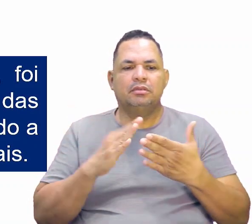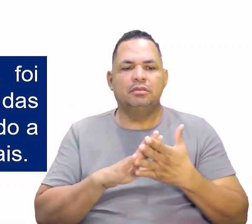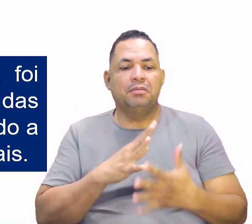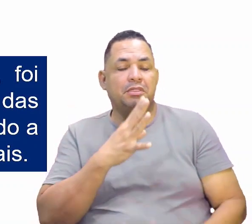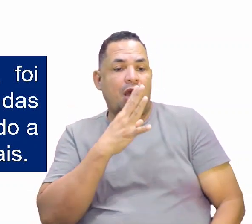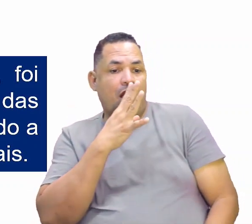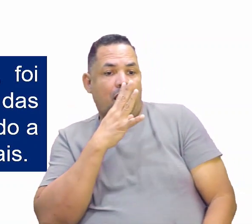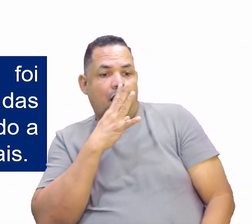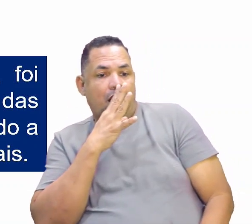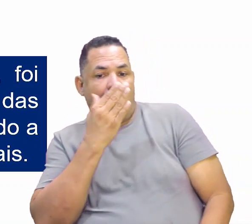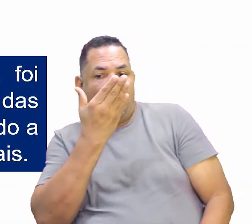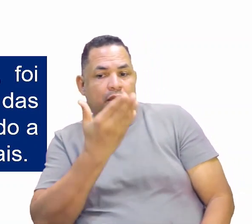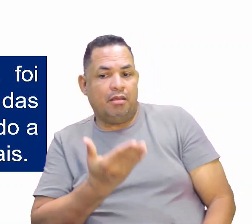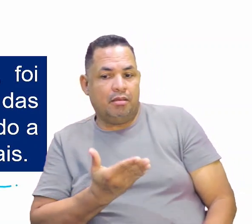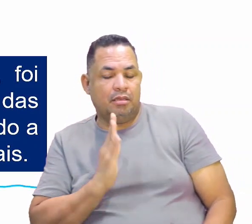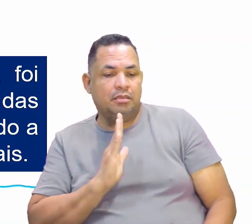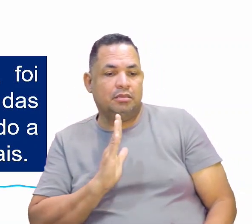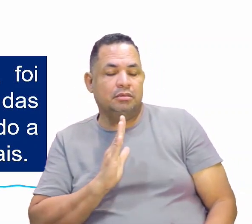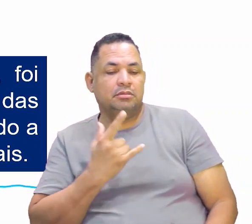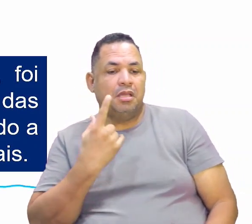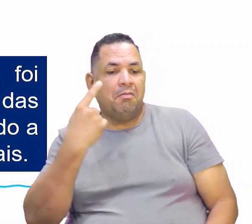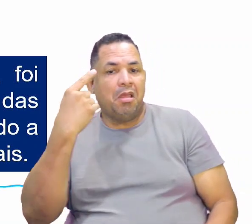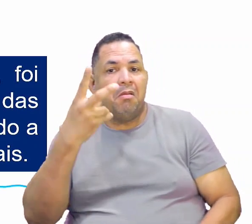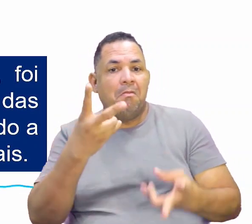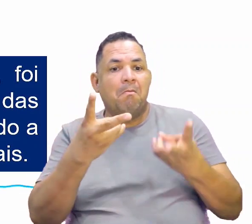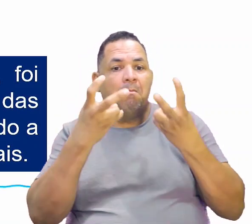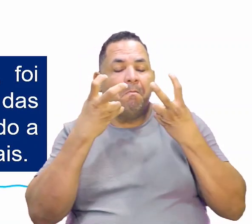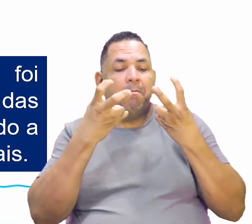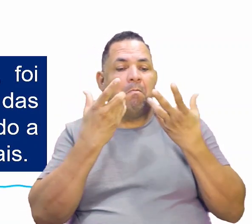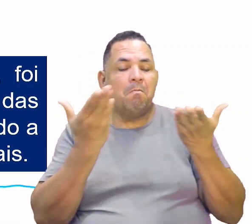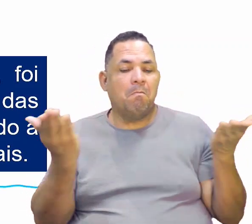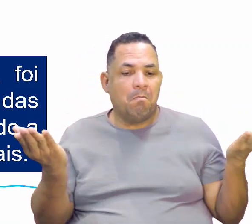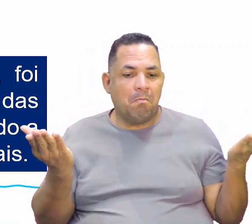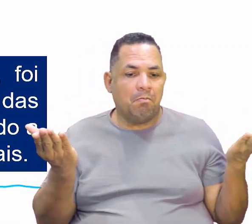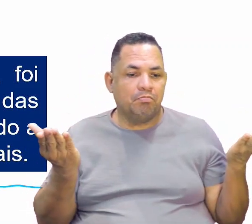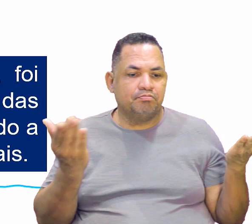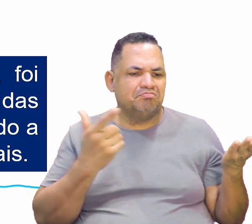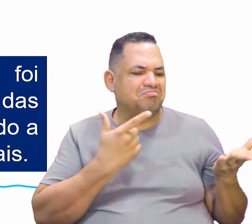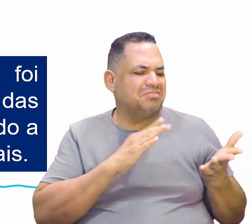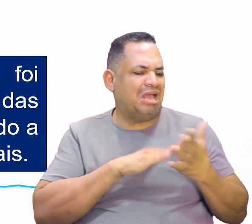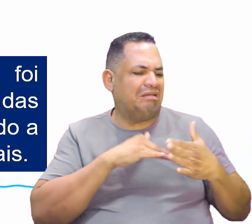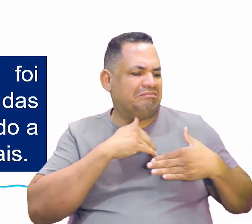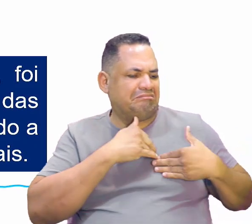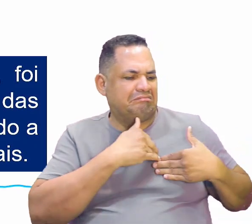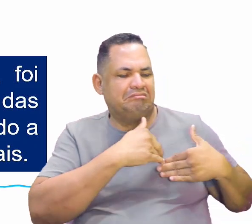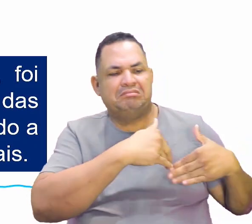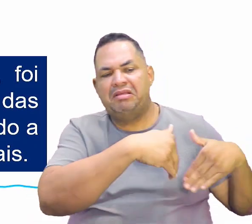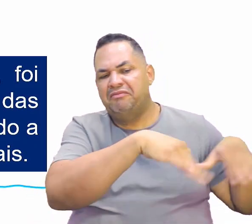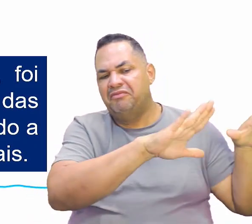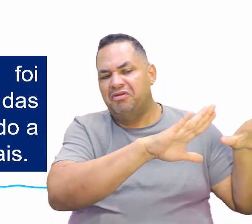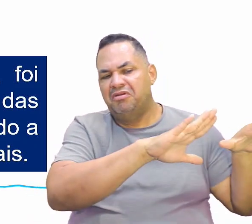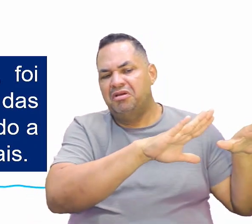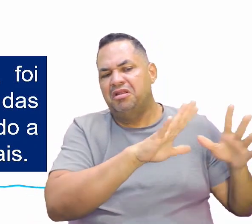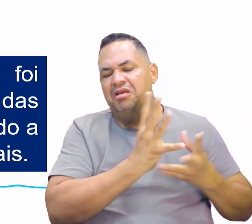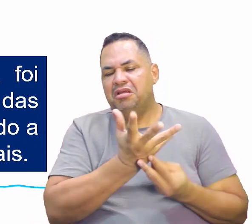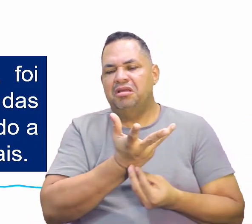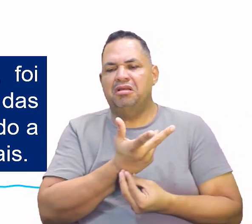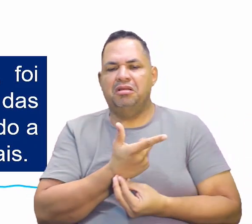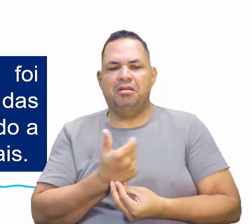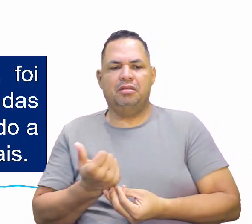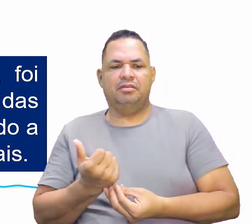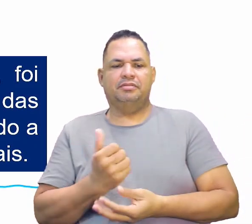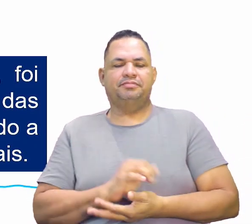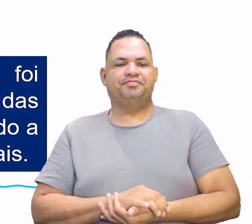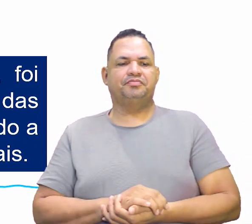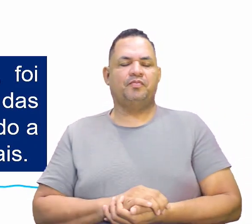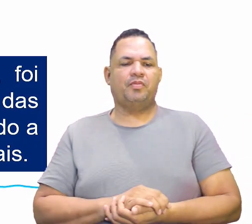apreciar a obra, já vai perceber. Esse negócio aqui, ó, não tem nada a ver com arte. Algumas pessoas falaram, não sou eu que estou